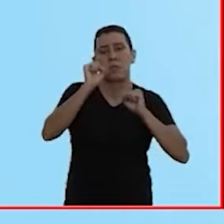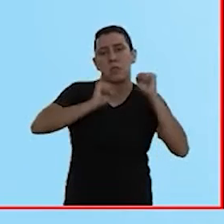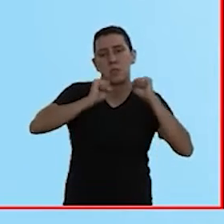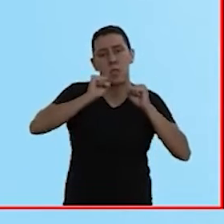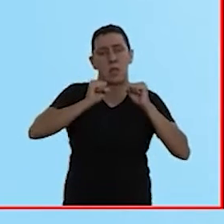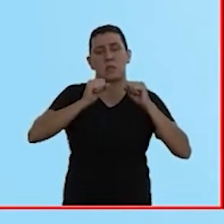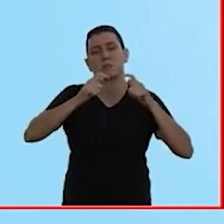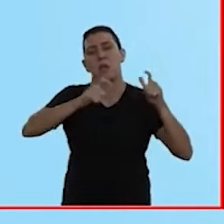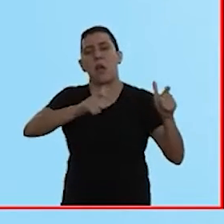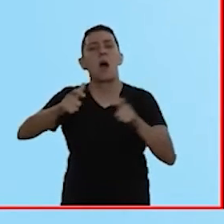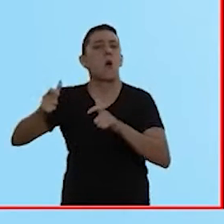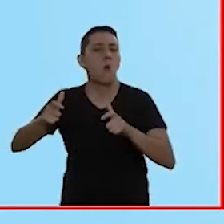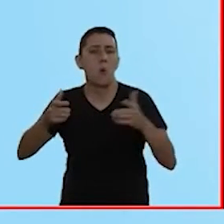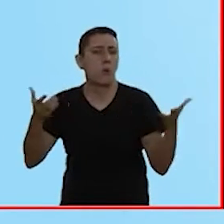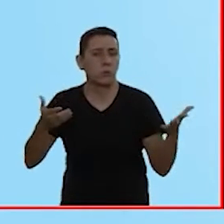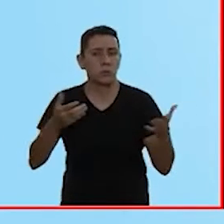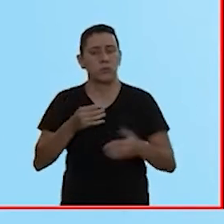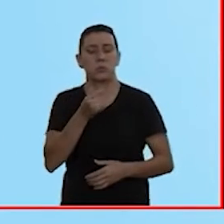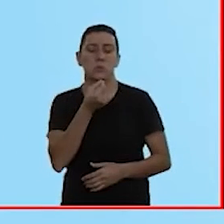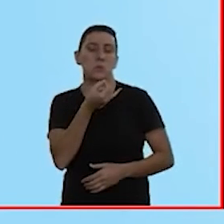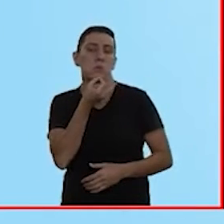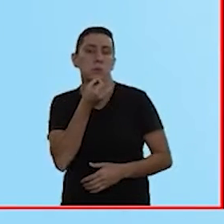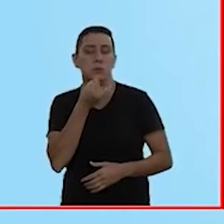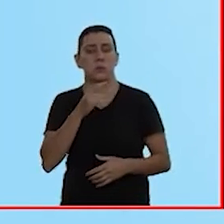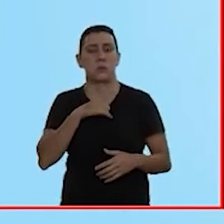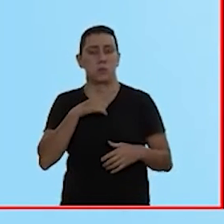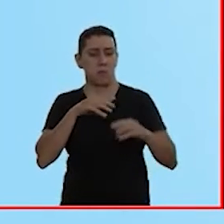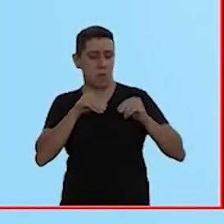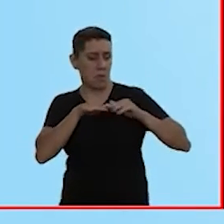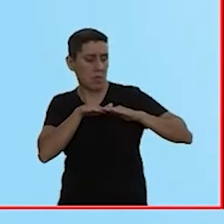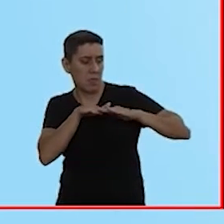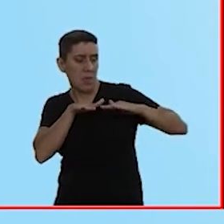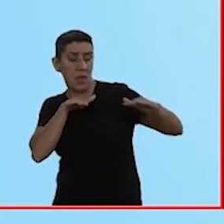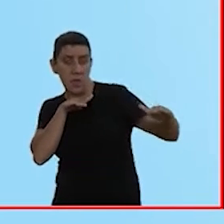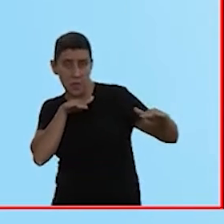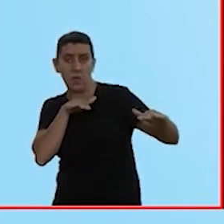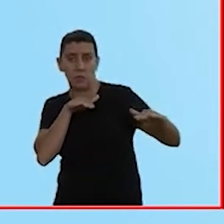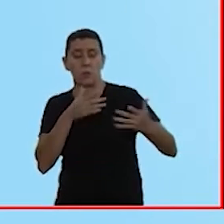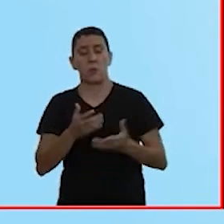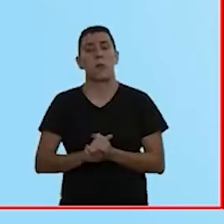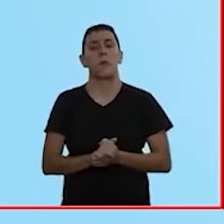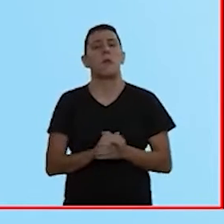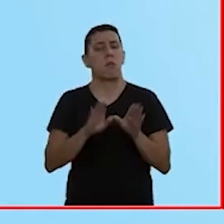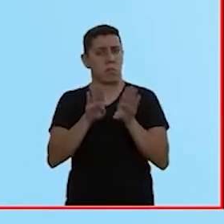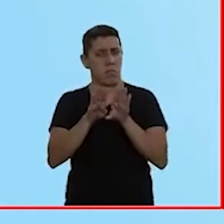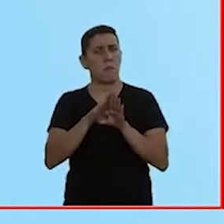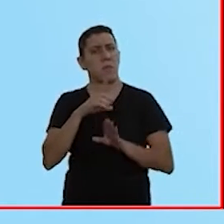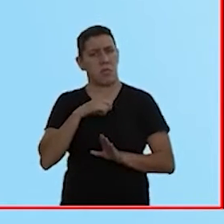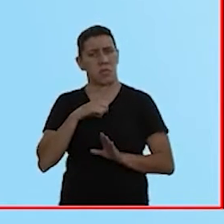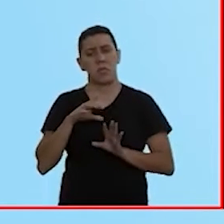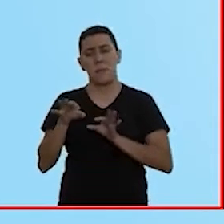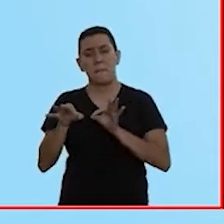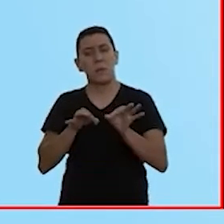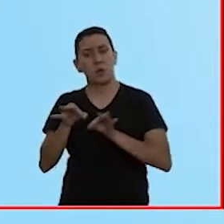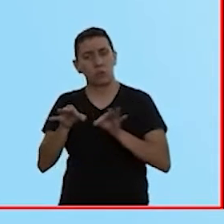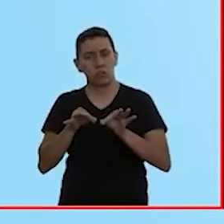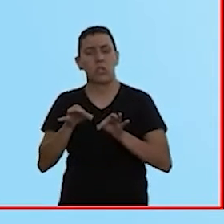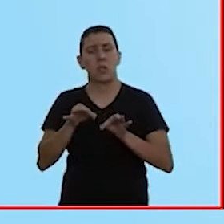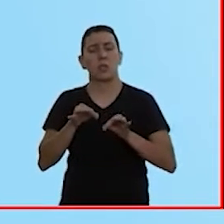os sistemas eles são aplicáveis aí em terrenos planos existem também projetos em regiões muito